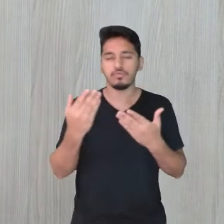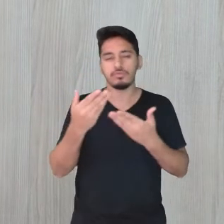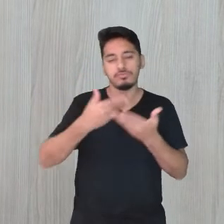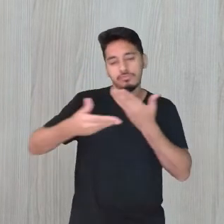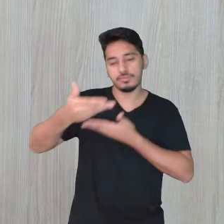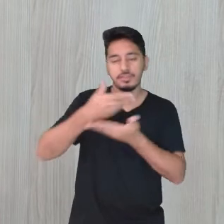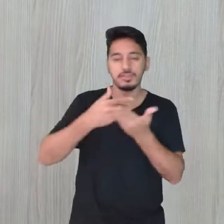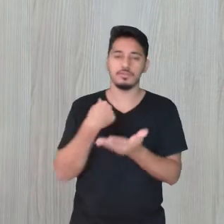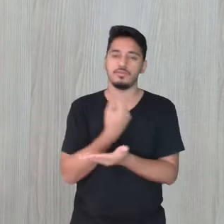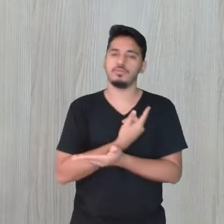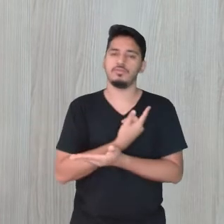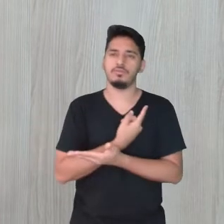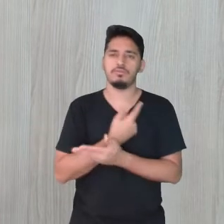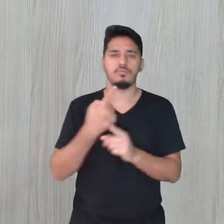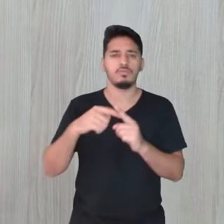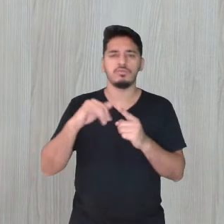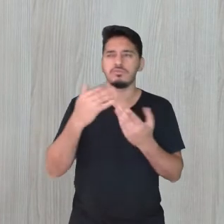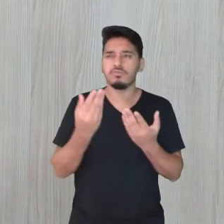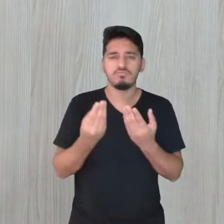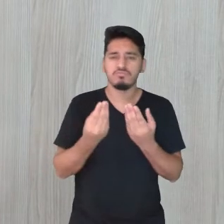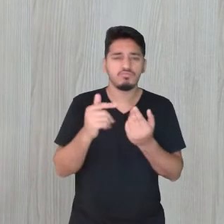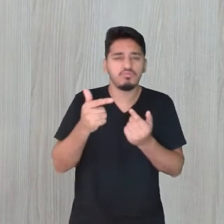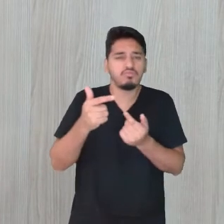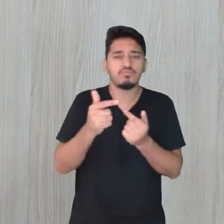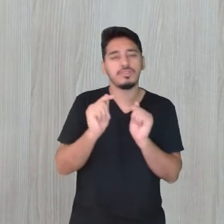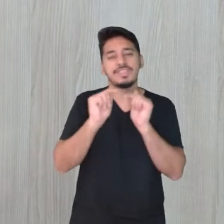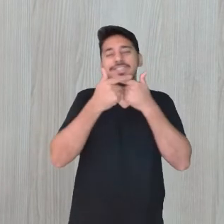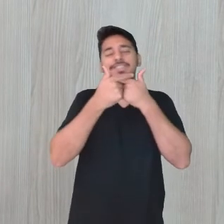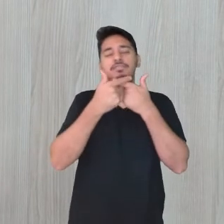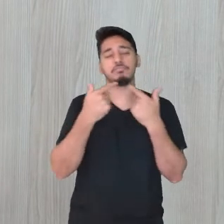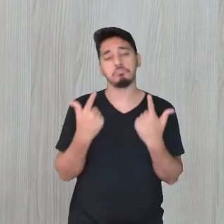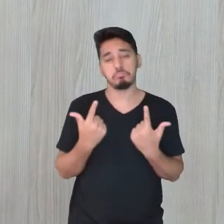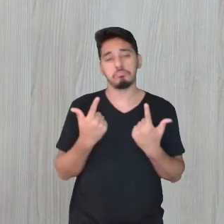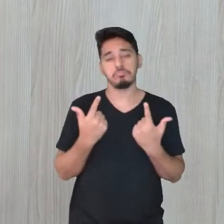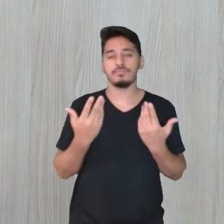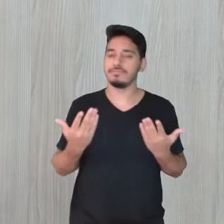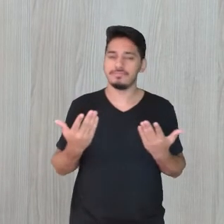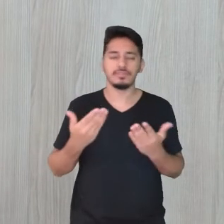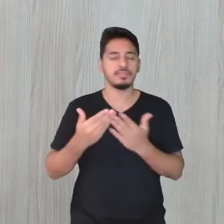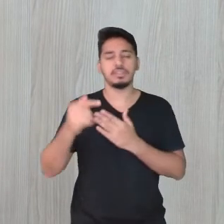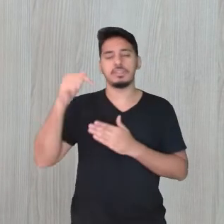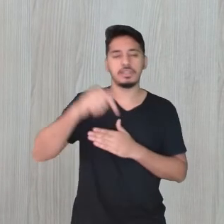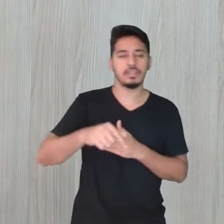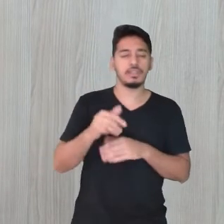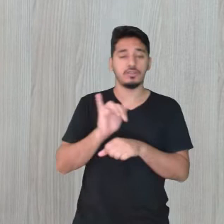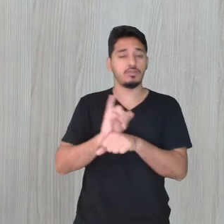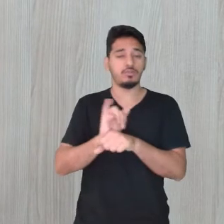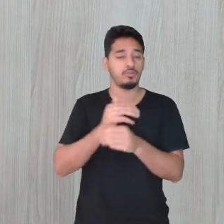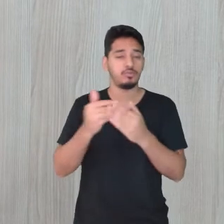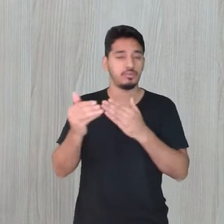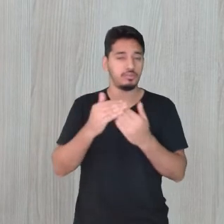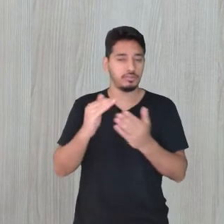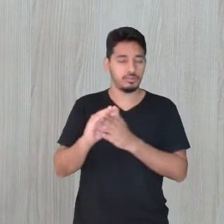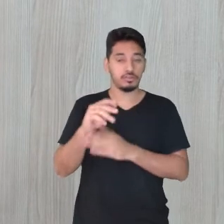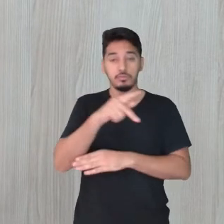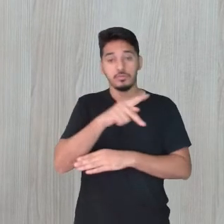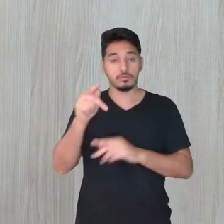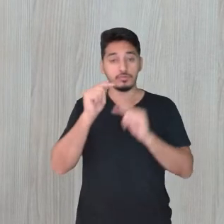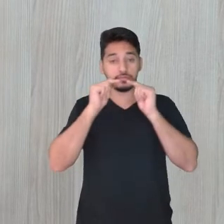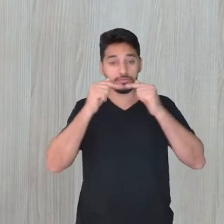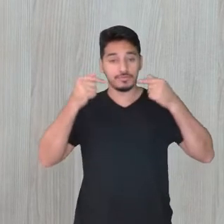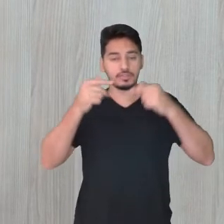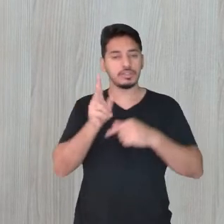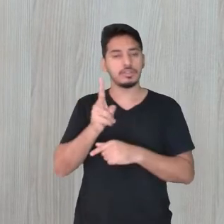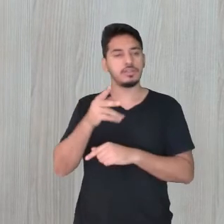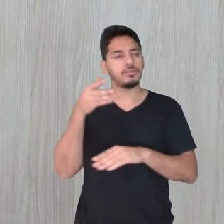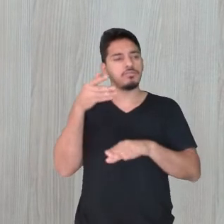interage conosco, porque senão perde a graça. Então vamos interagir, seja aqui, seja pelo YouTube. Professora Viviane sempre